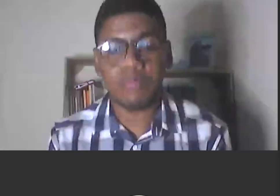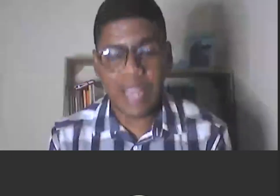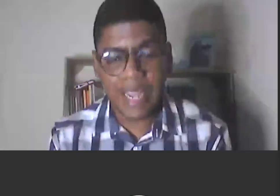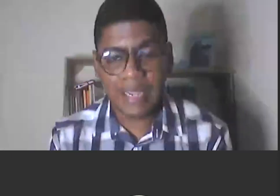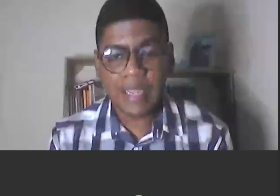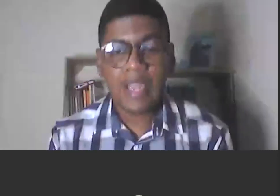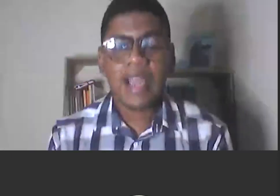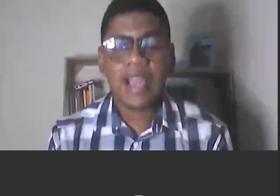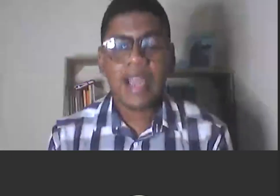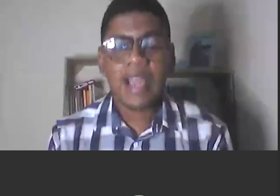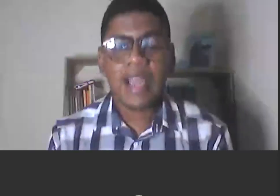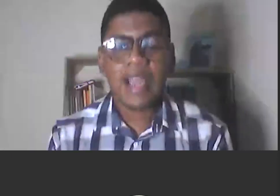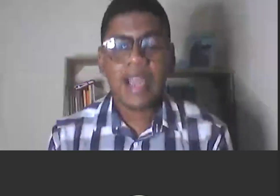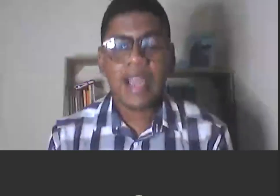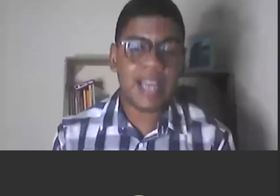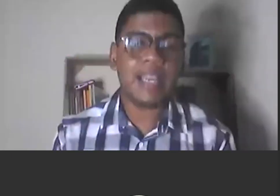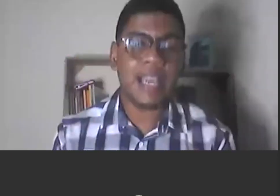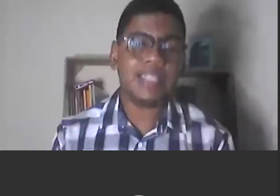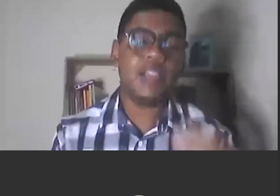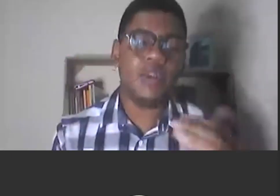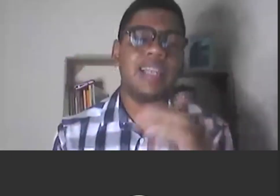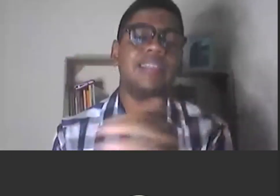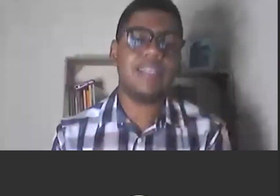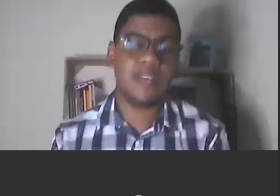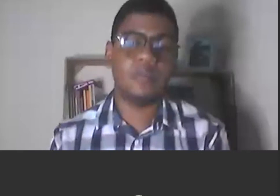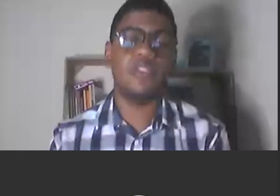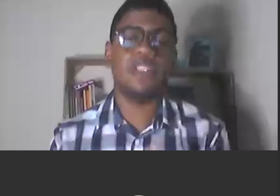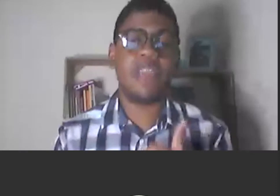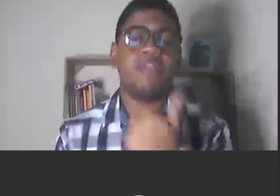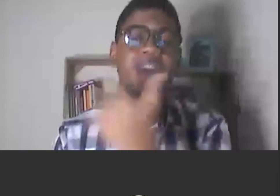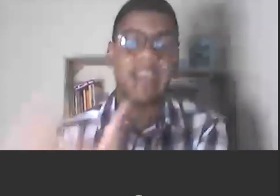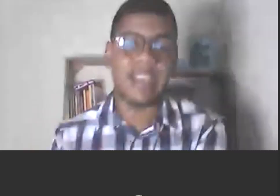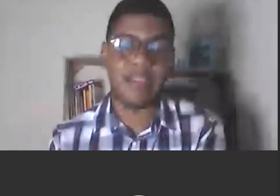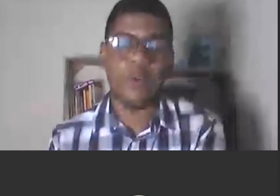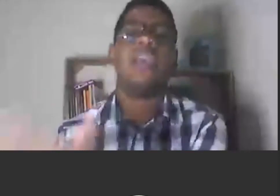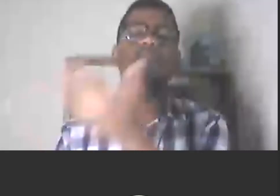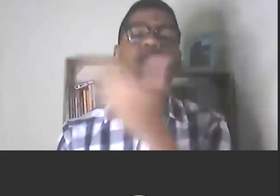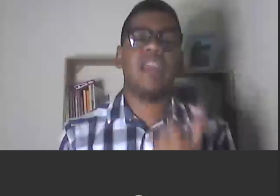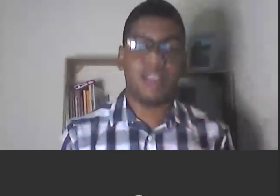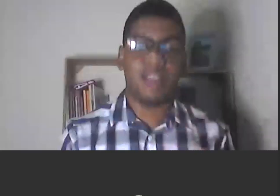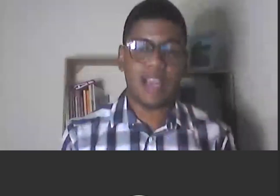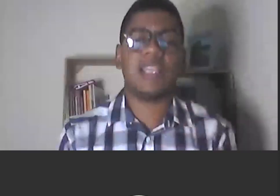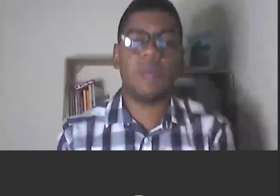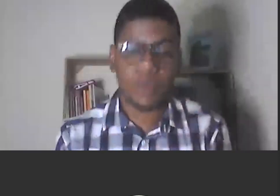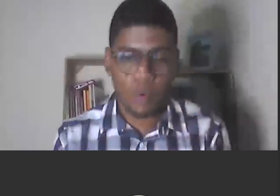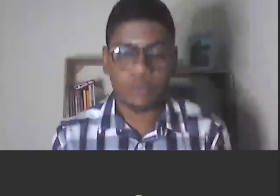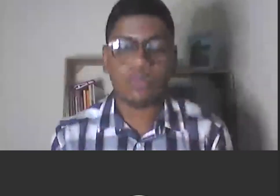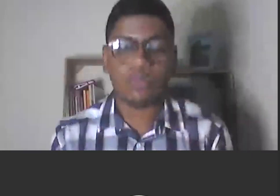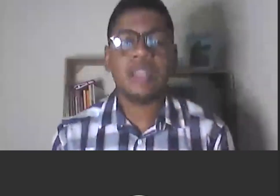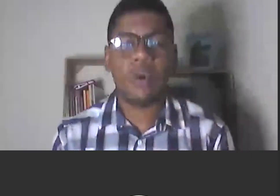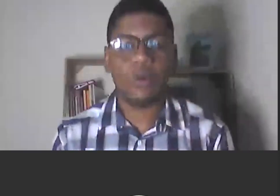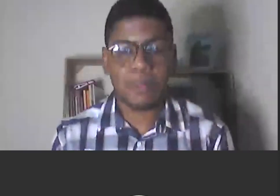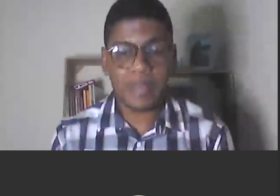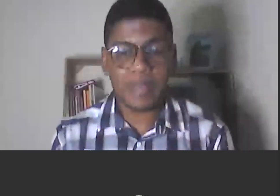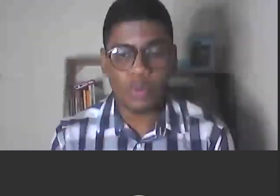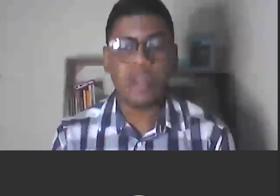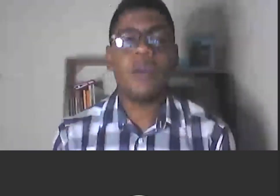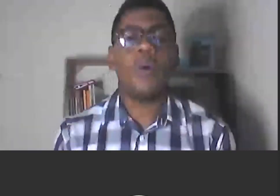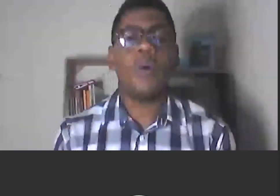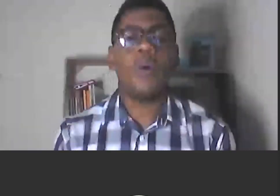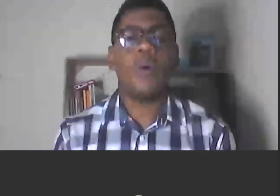para o encontrar, a gente pode utilizar essa localização de quem vai ou quem vem até o encontro da